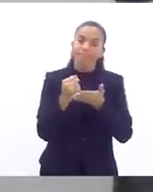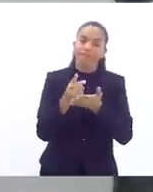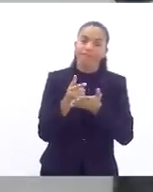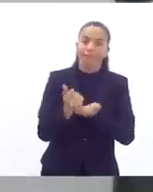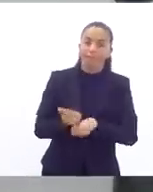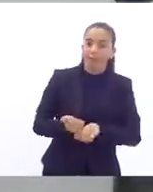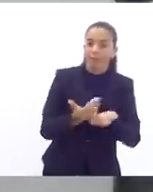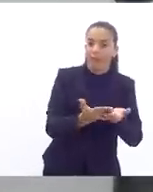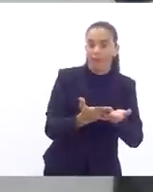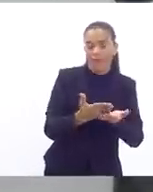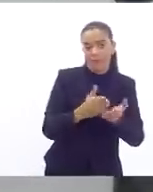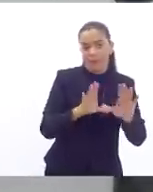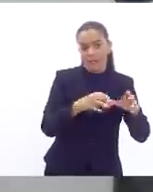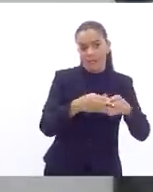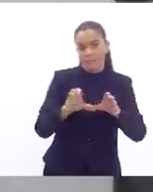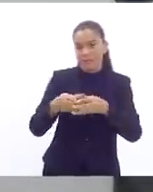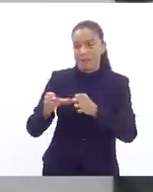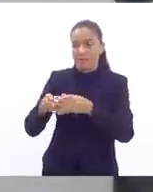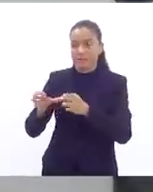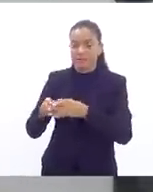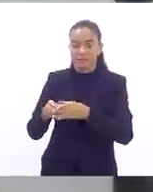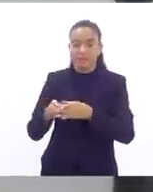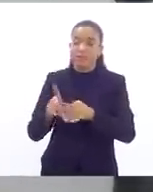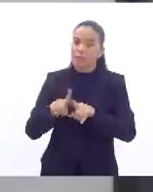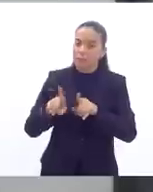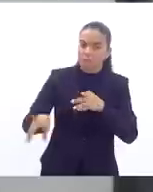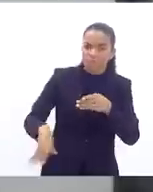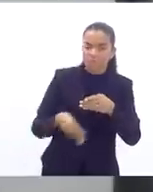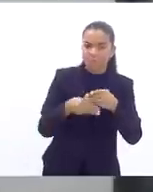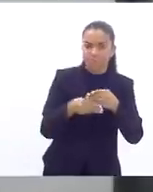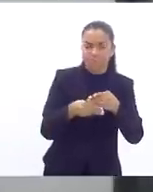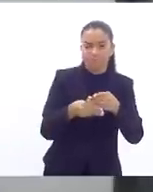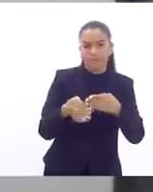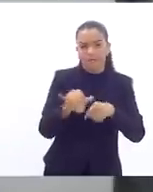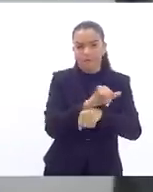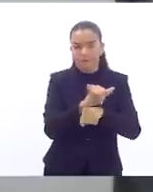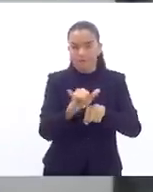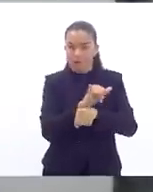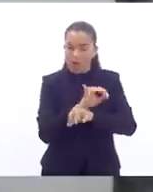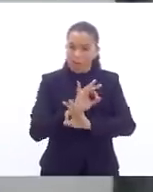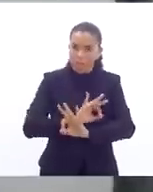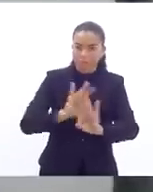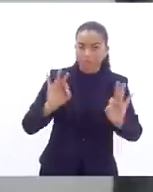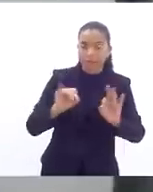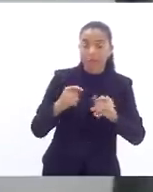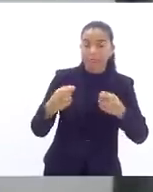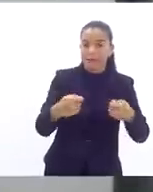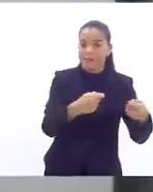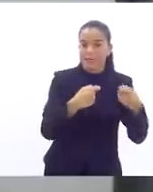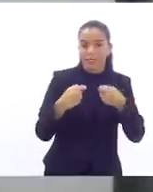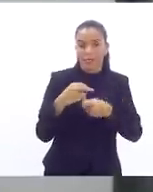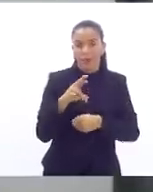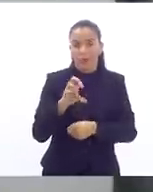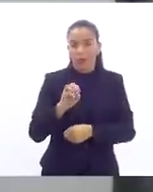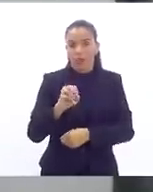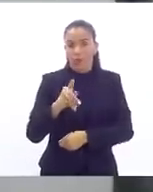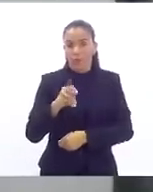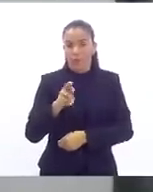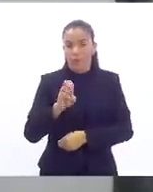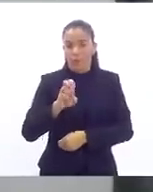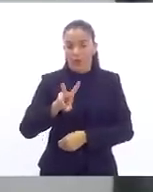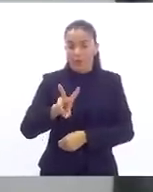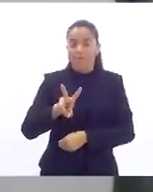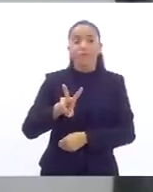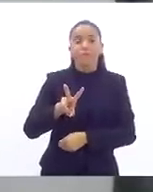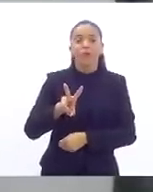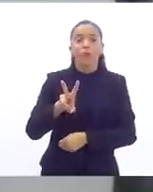categorias mas para que seja implementada de forma eficaz é necessário que o rio previdência também faça